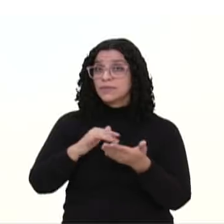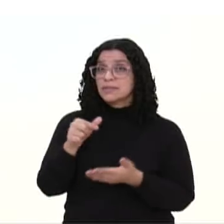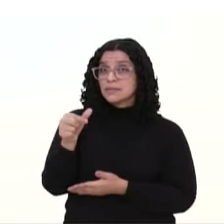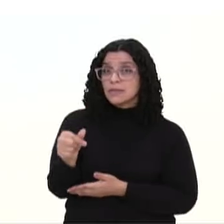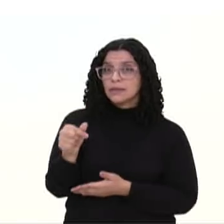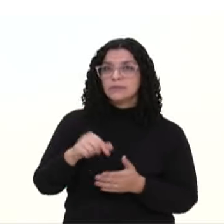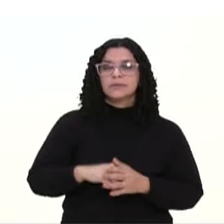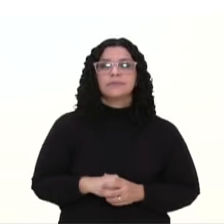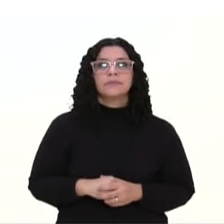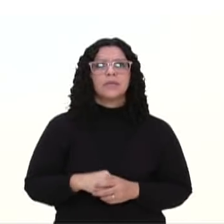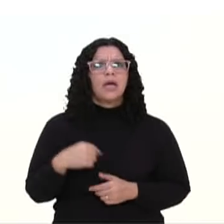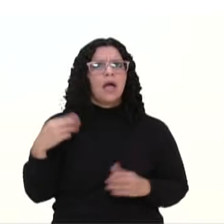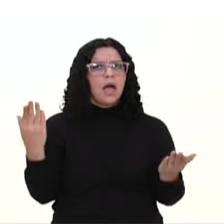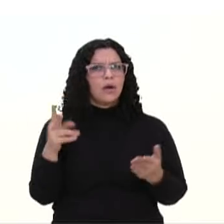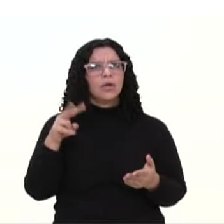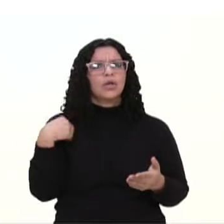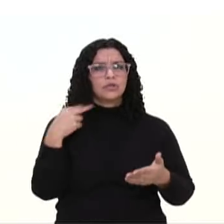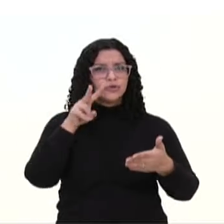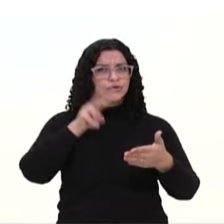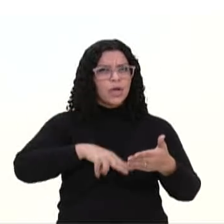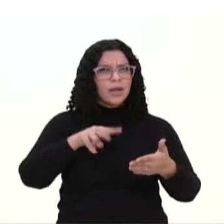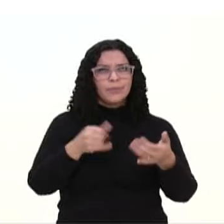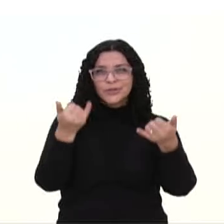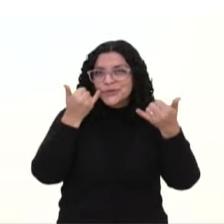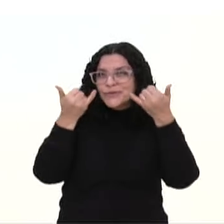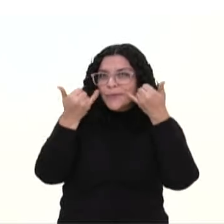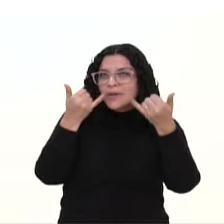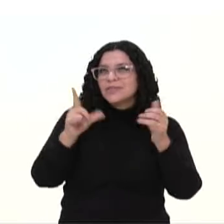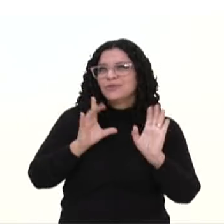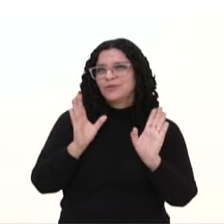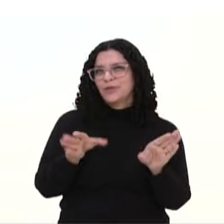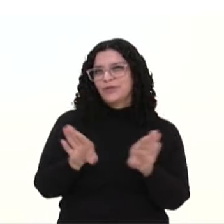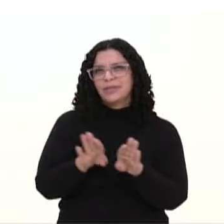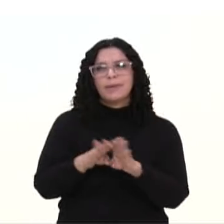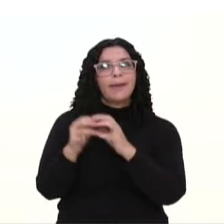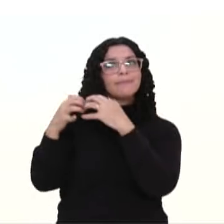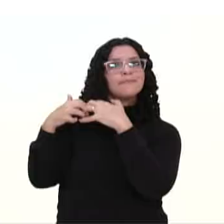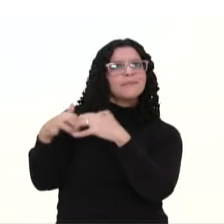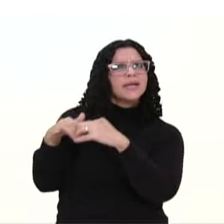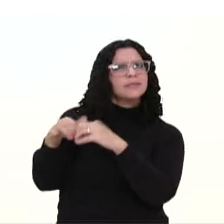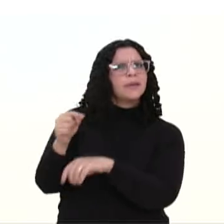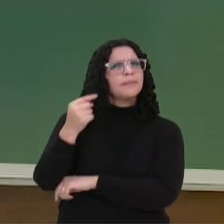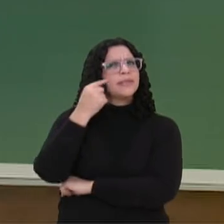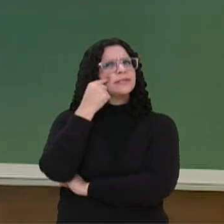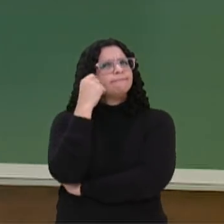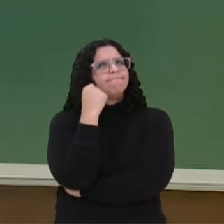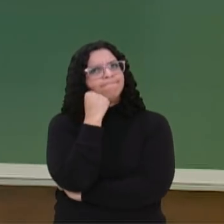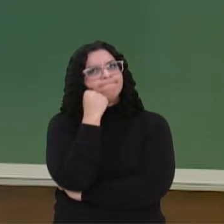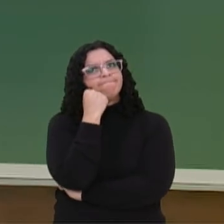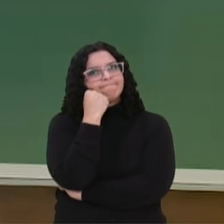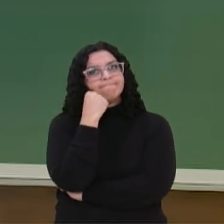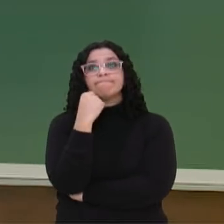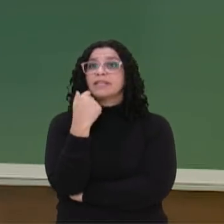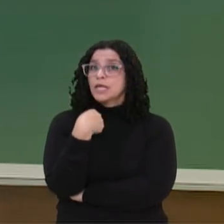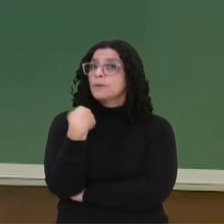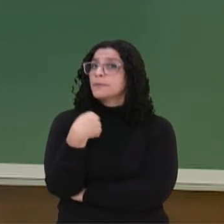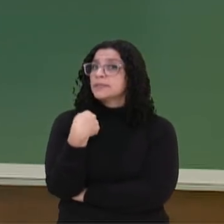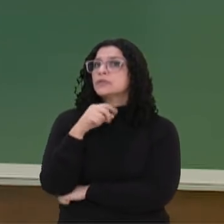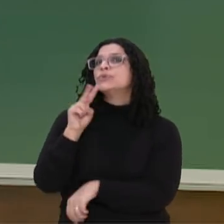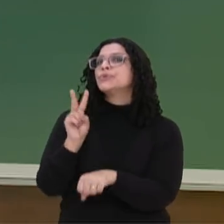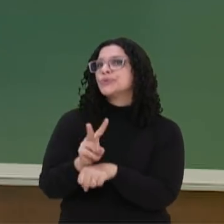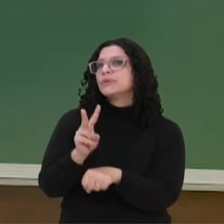Atividade 7. Então, agora a gente já tem bastante dadozinhos para pensar, puxa vida, a água depende de mim,